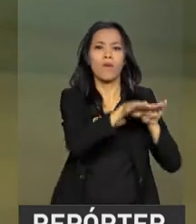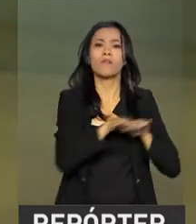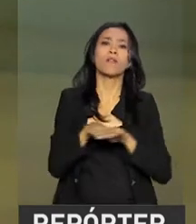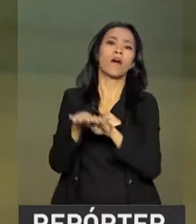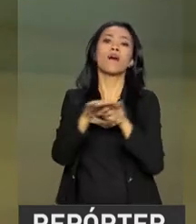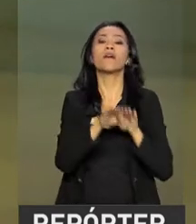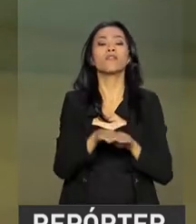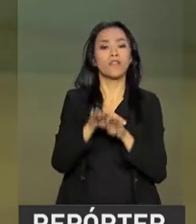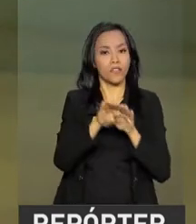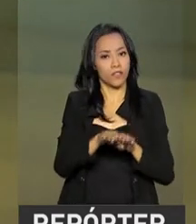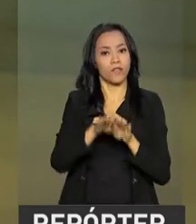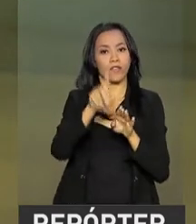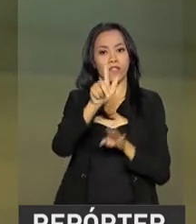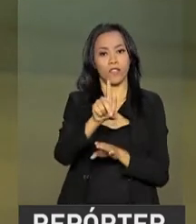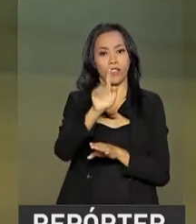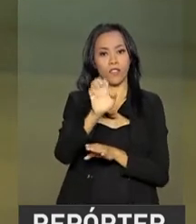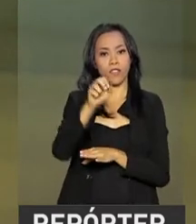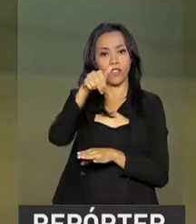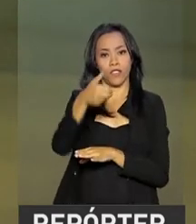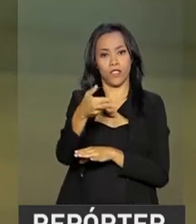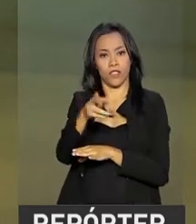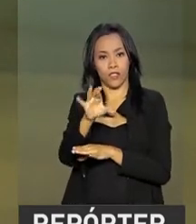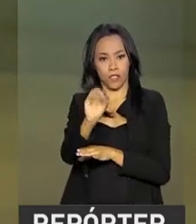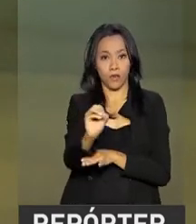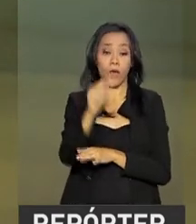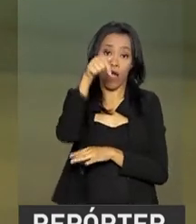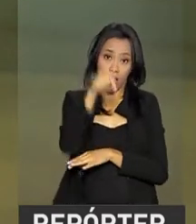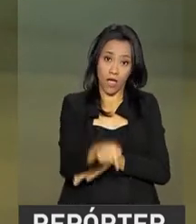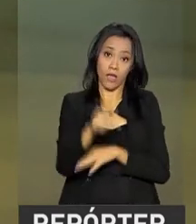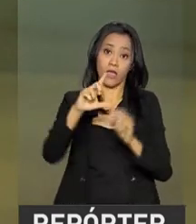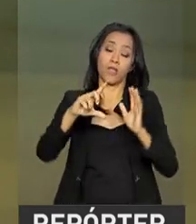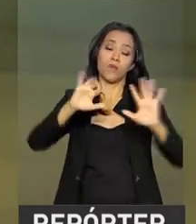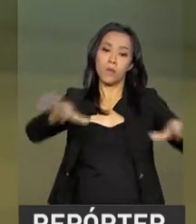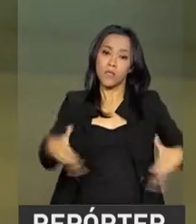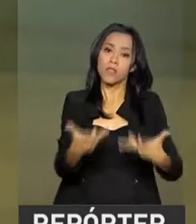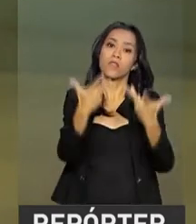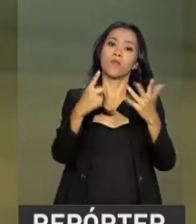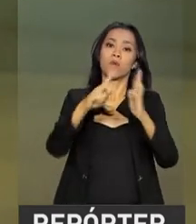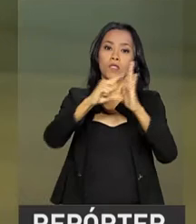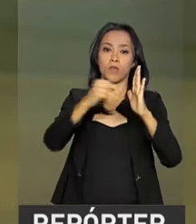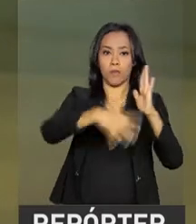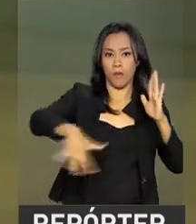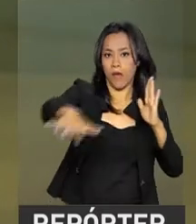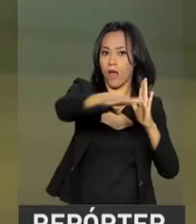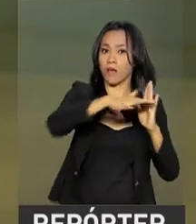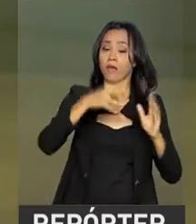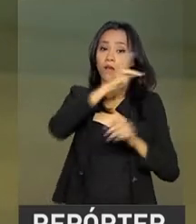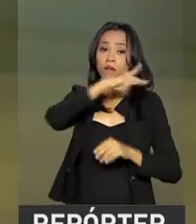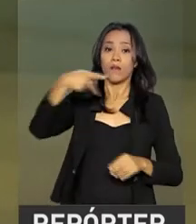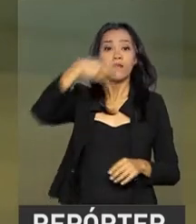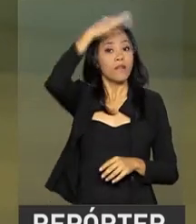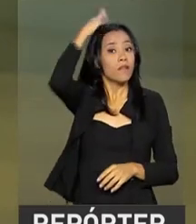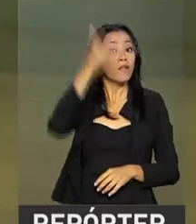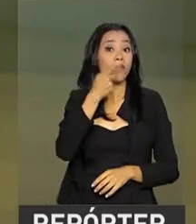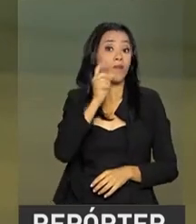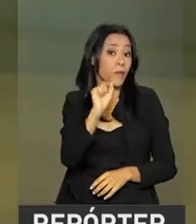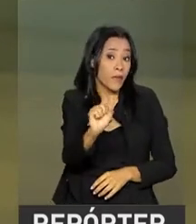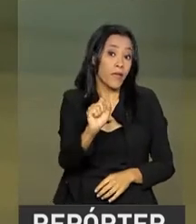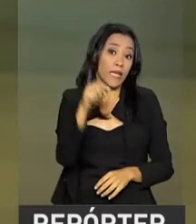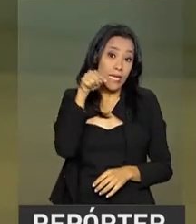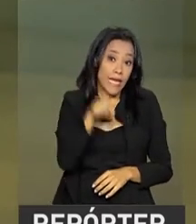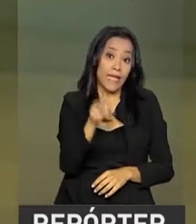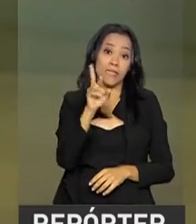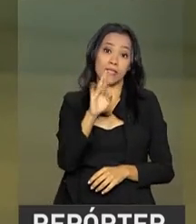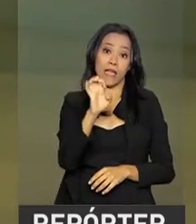empoderamento das mulheres durante a cerimônia no palácio do planalto o presidente michel temer afirmou que a rede vai promover a